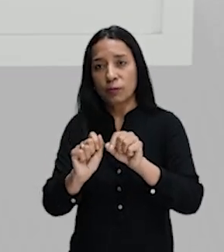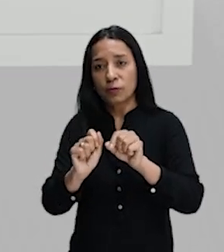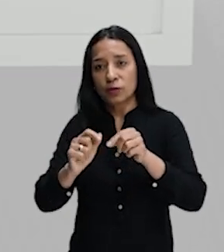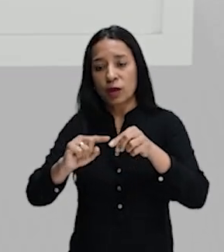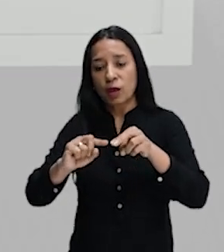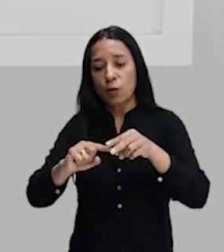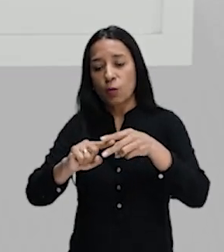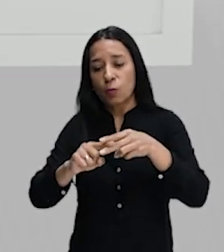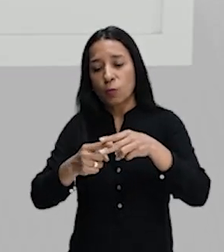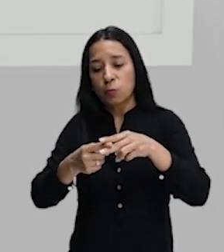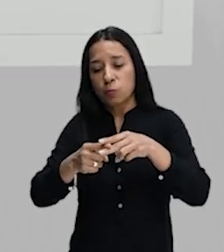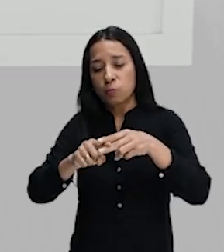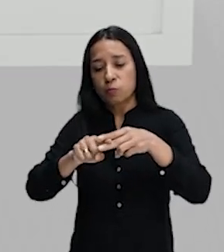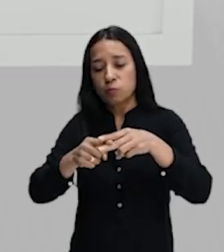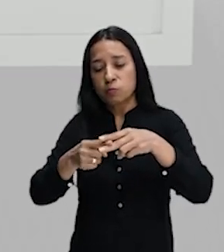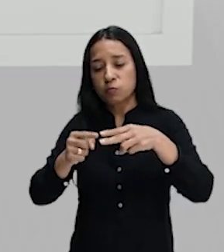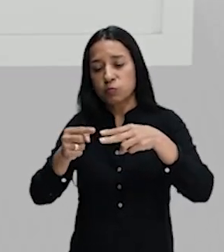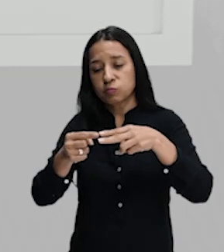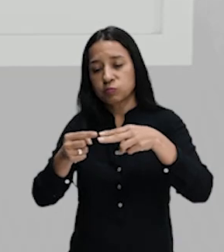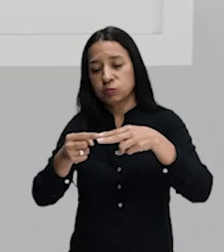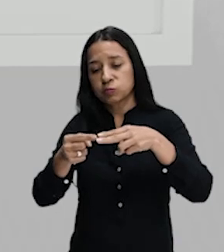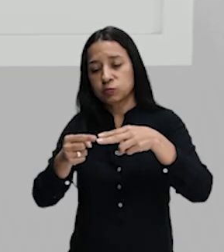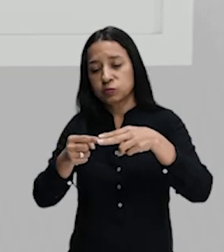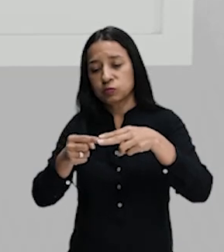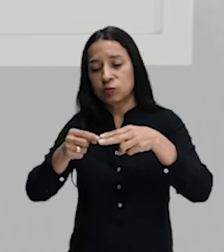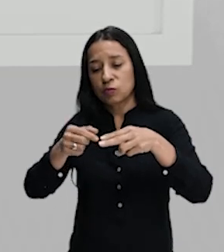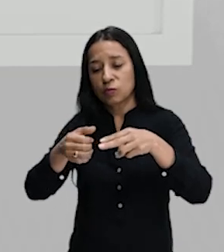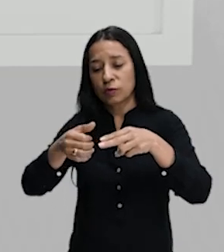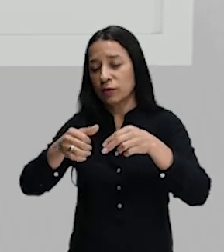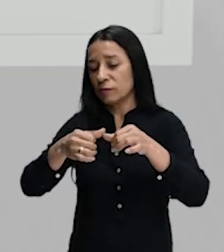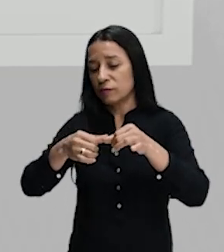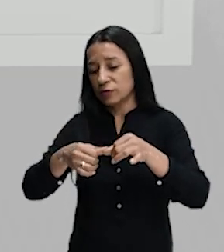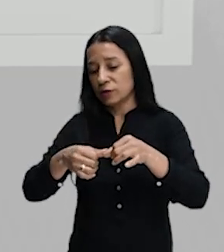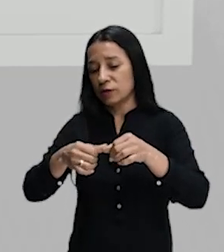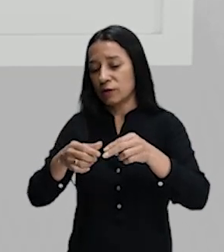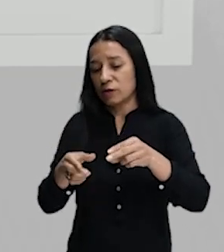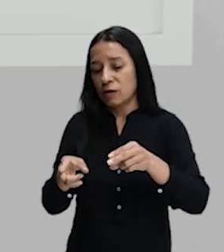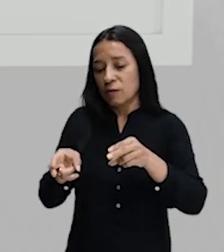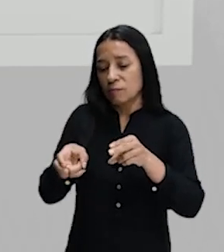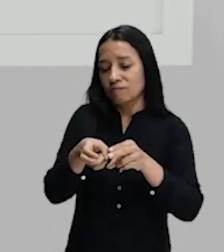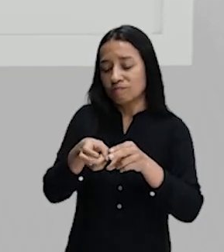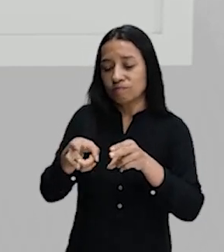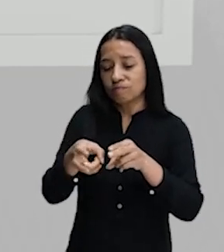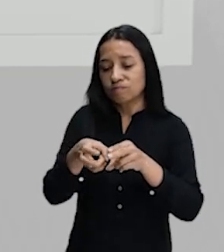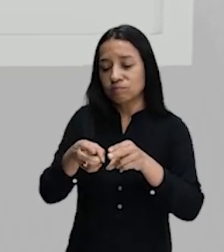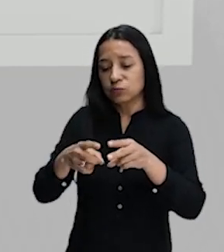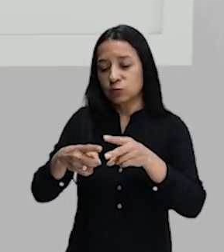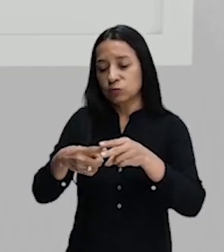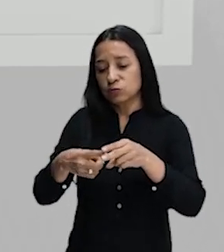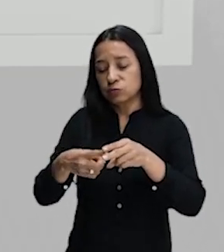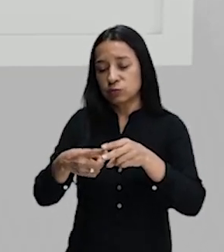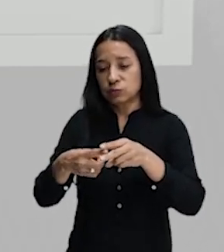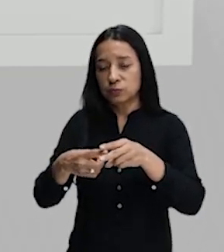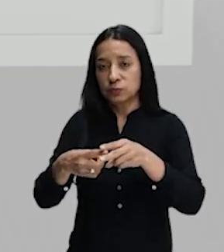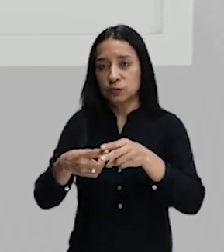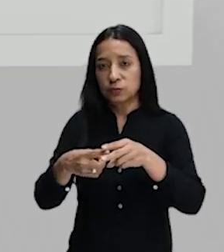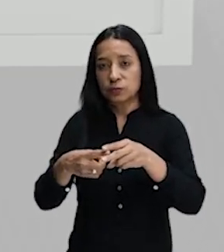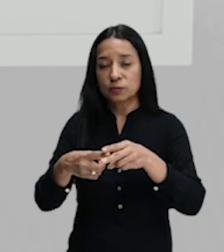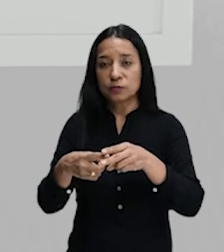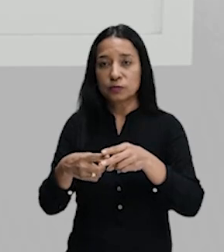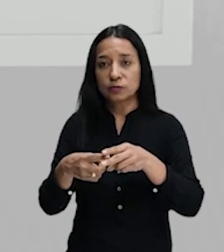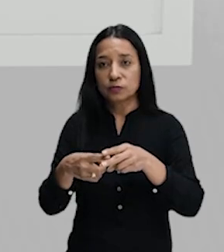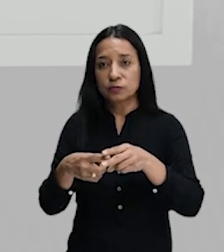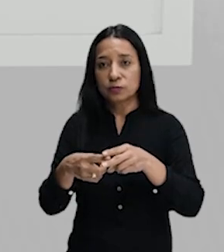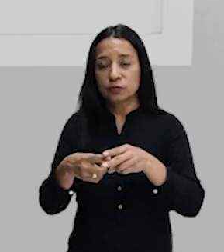o parafuso, né, ele ficar ali, né, ser atraído por aquela chave. Né? Então,